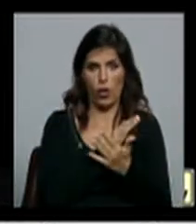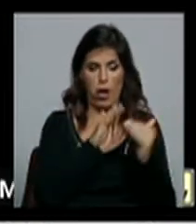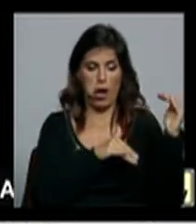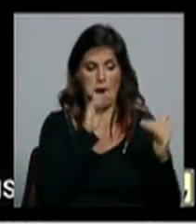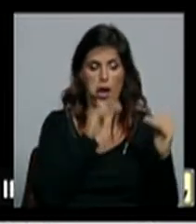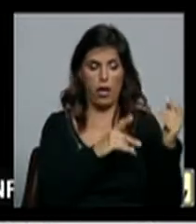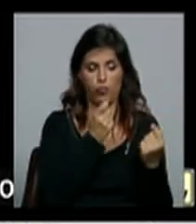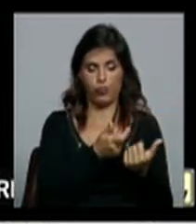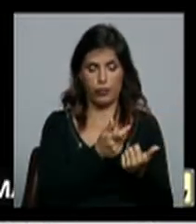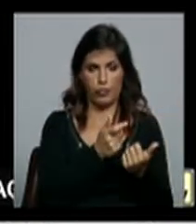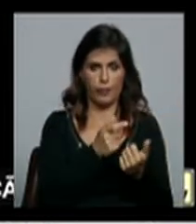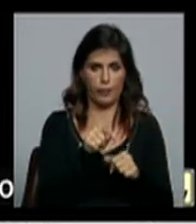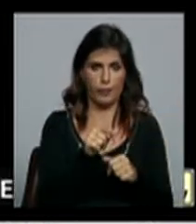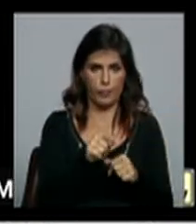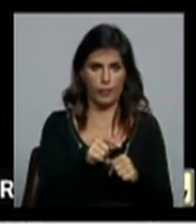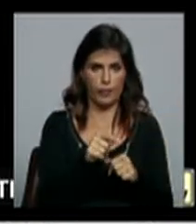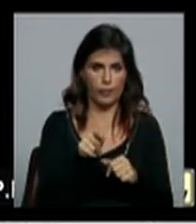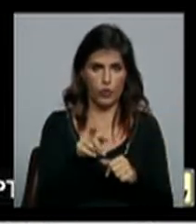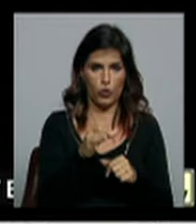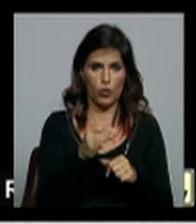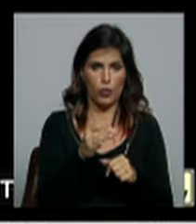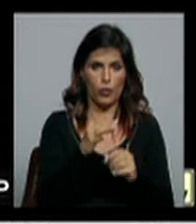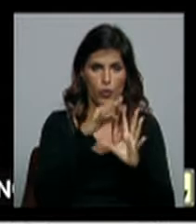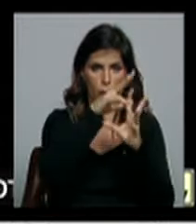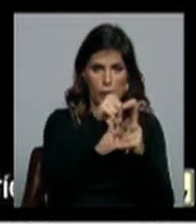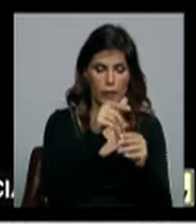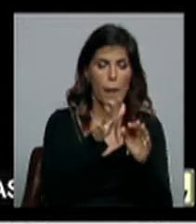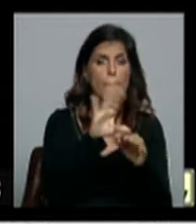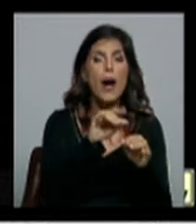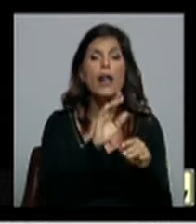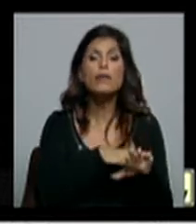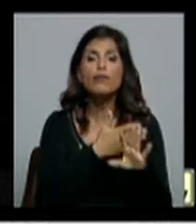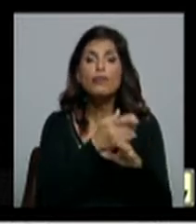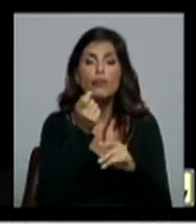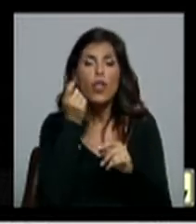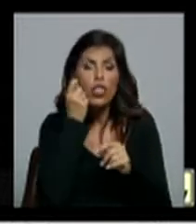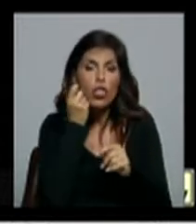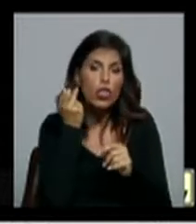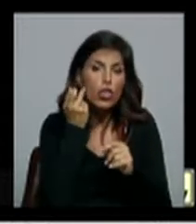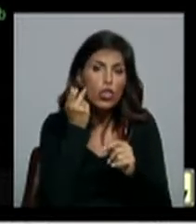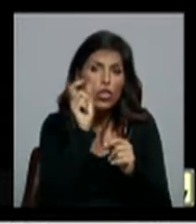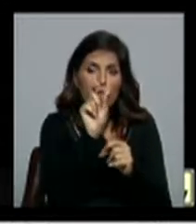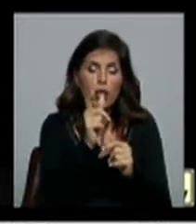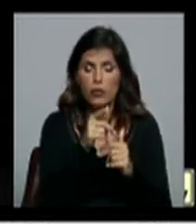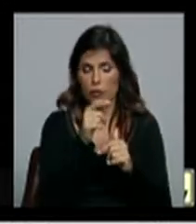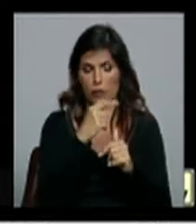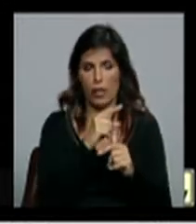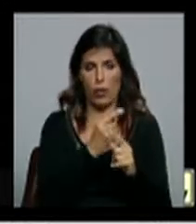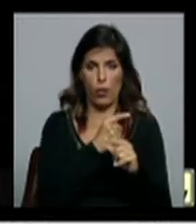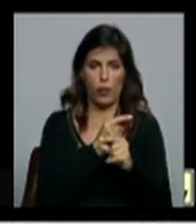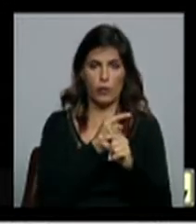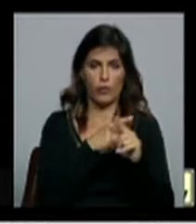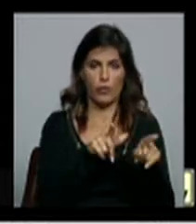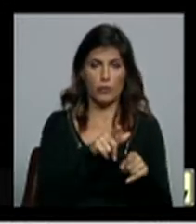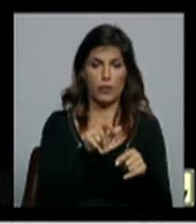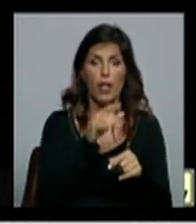pequenina na órbita dos planetas. Olha, para termos uma ideia, mais pequenino aqui é da ordem dos centímetros, e nós temos aqui coisas completamente diferentes. E